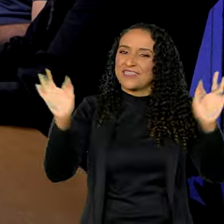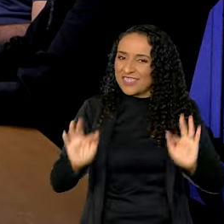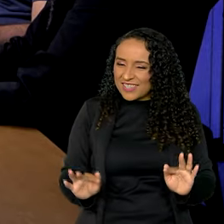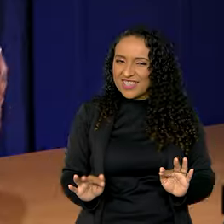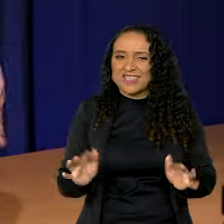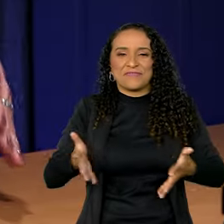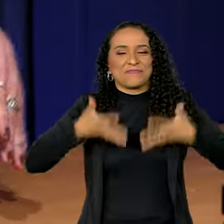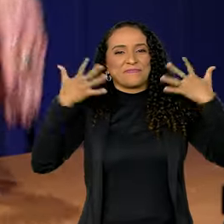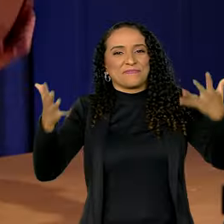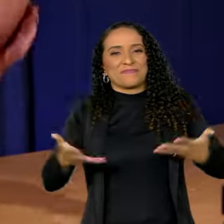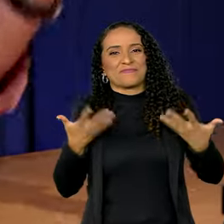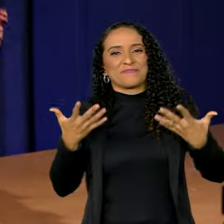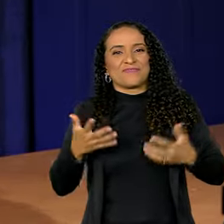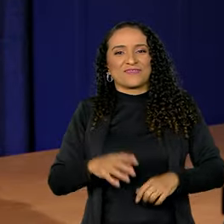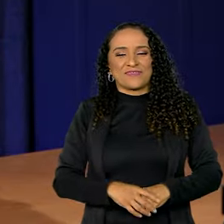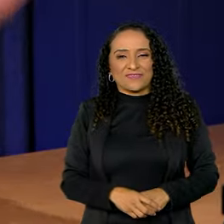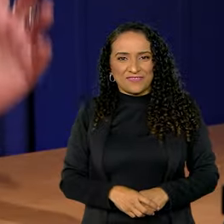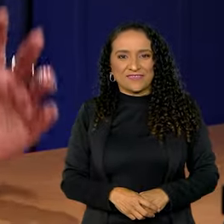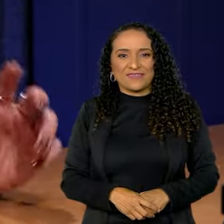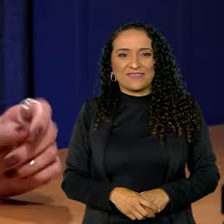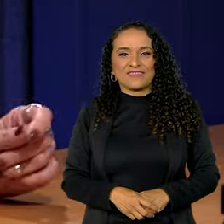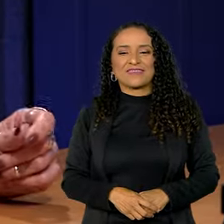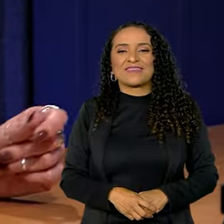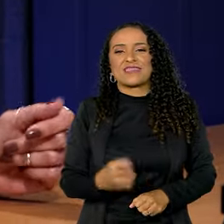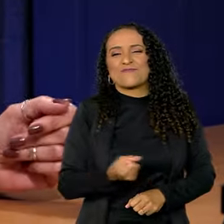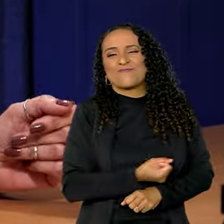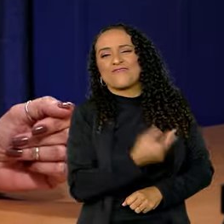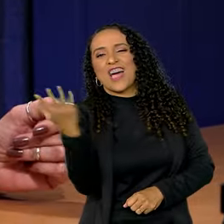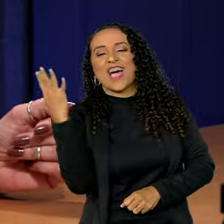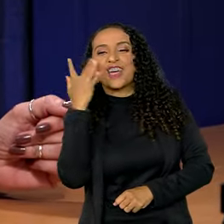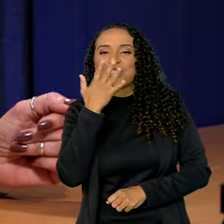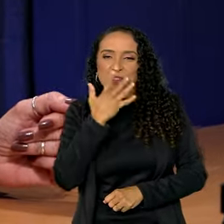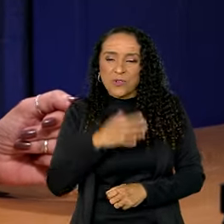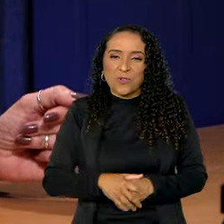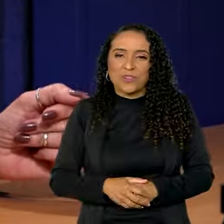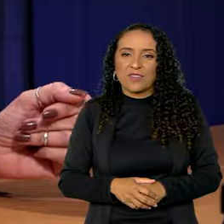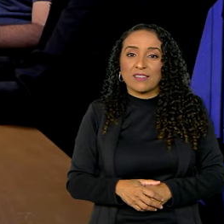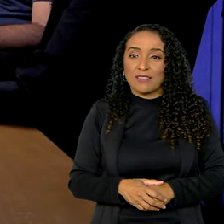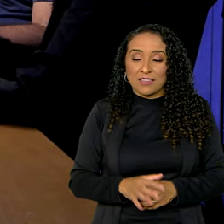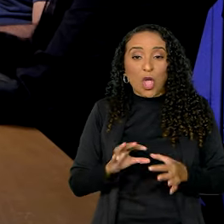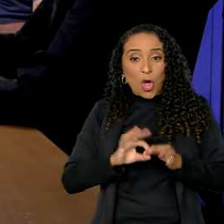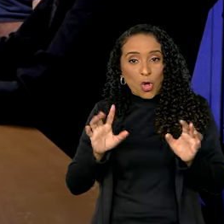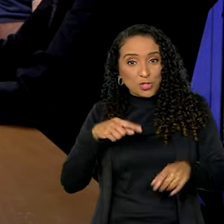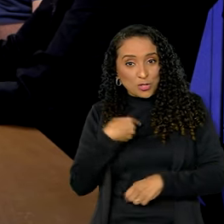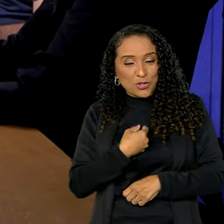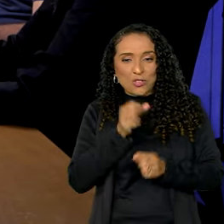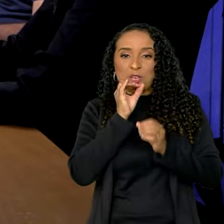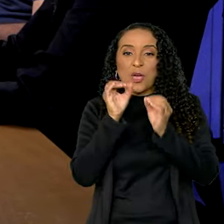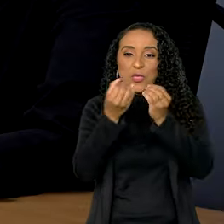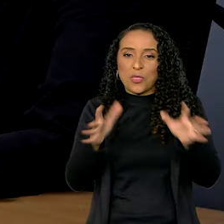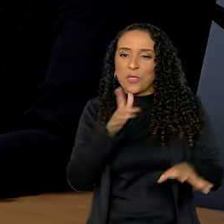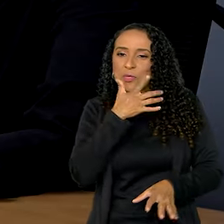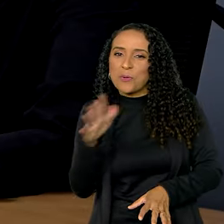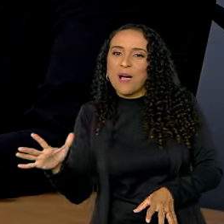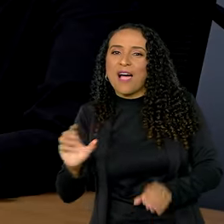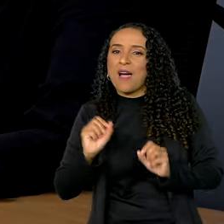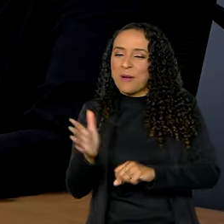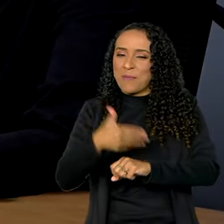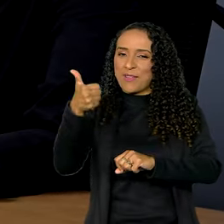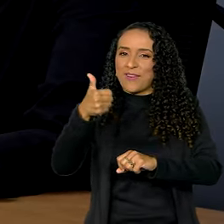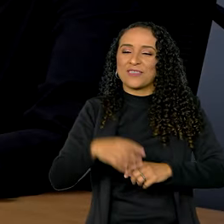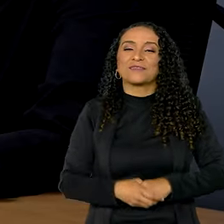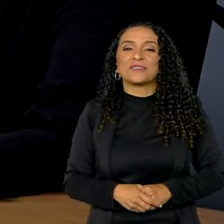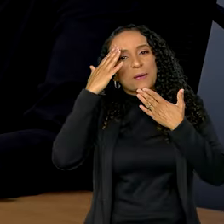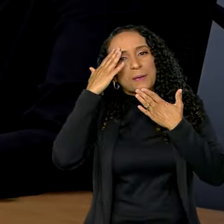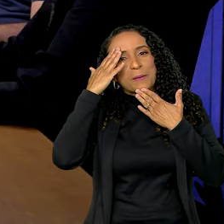felizes alegres com verde multicores cont tem conosco né Pois é e dos mares né nada menos que